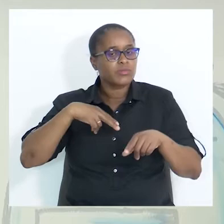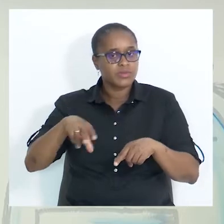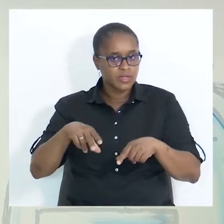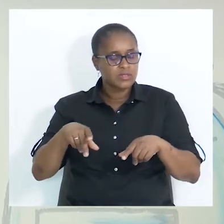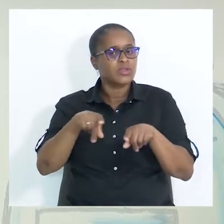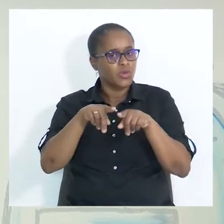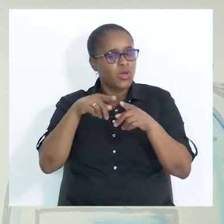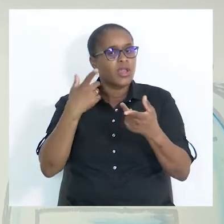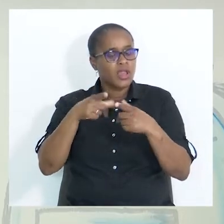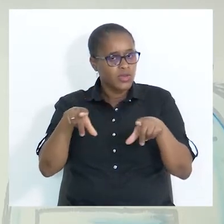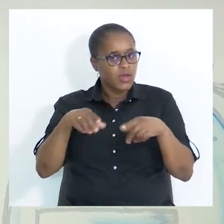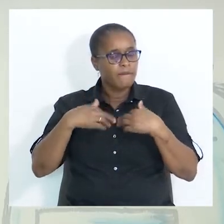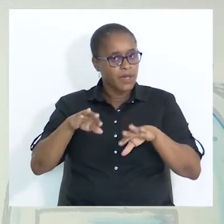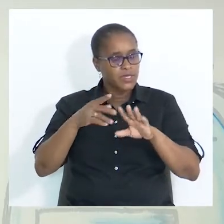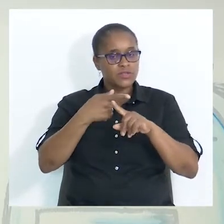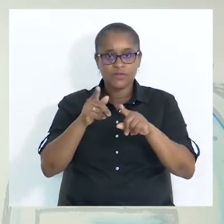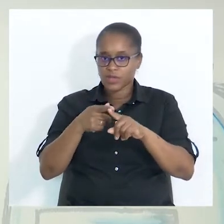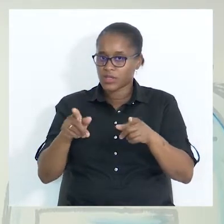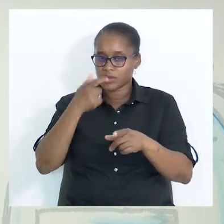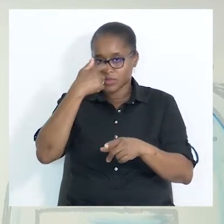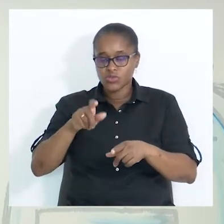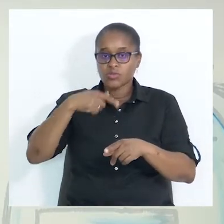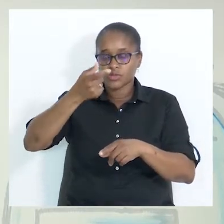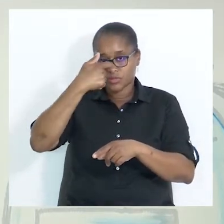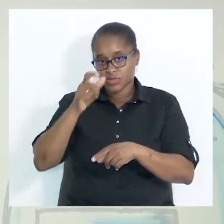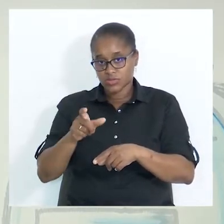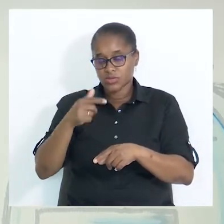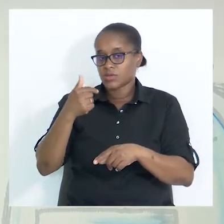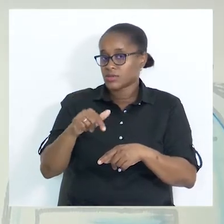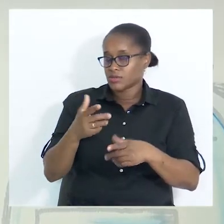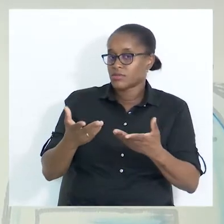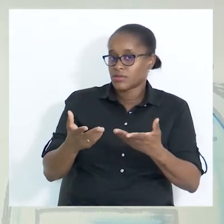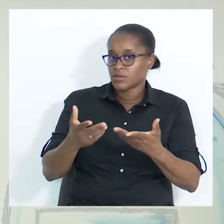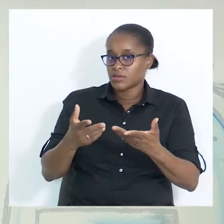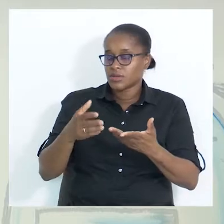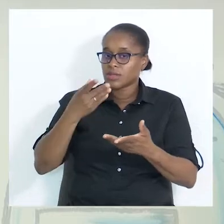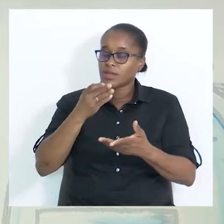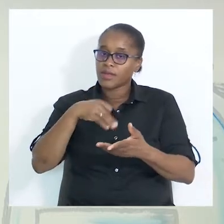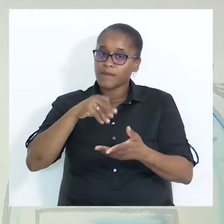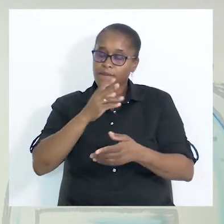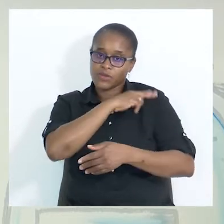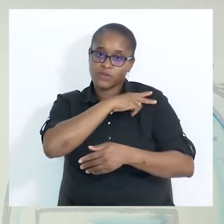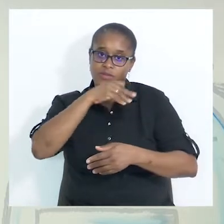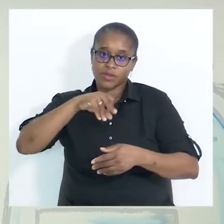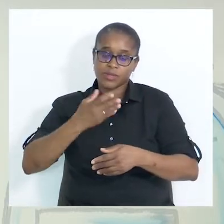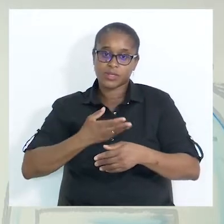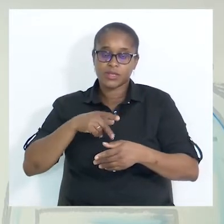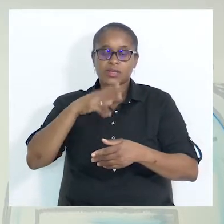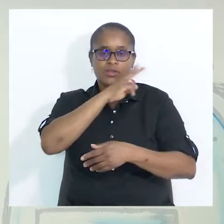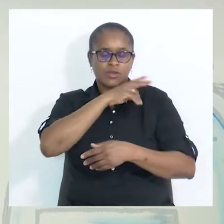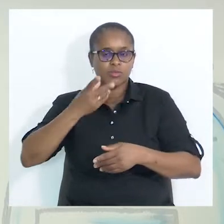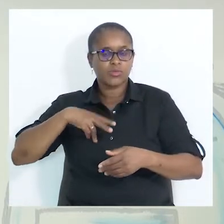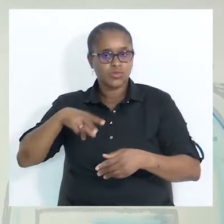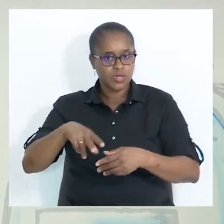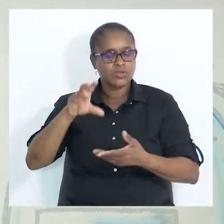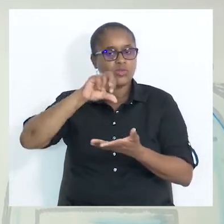mas diferentemente de pessoa para pessoa. É que aquele dono da padaria, okay, é português, lá